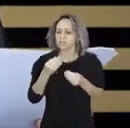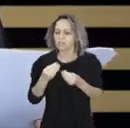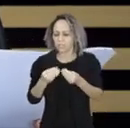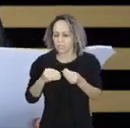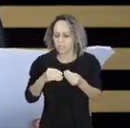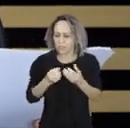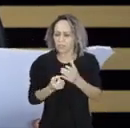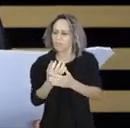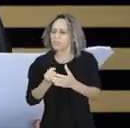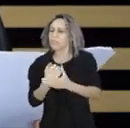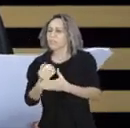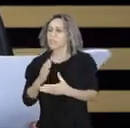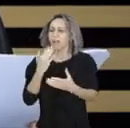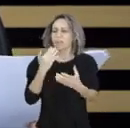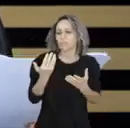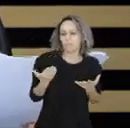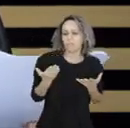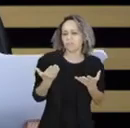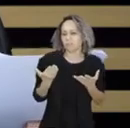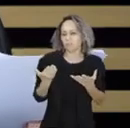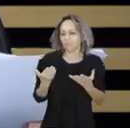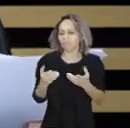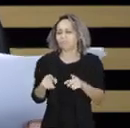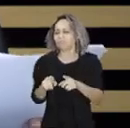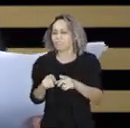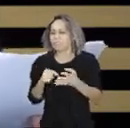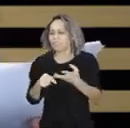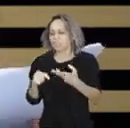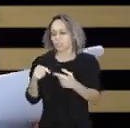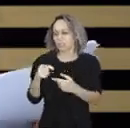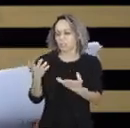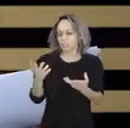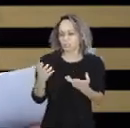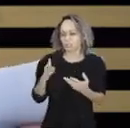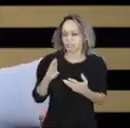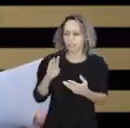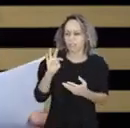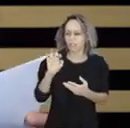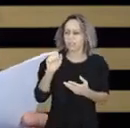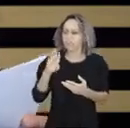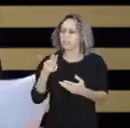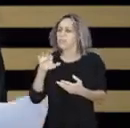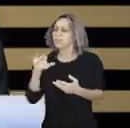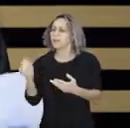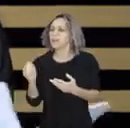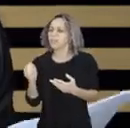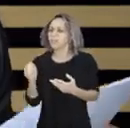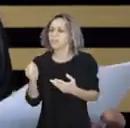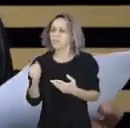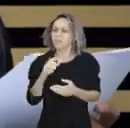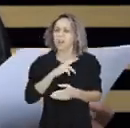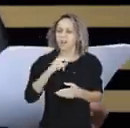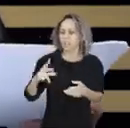35%. Países Baixos, 24%. Aqui a China está perdendo, só tem 8%. Tá?